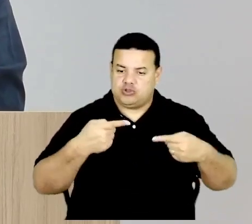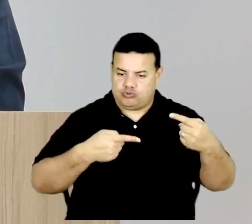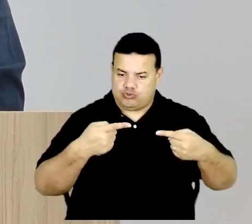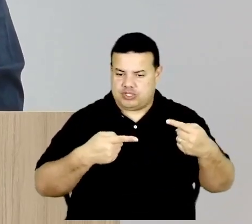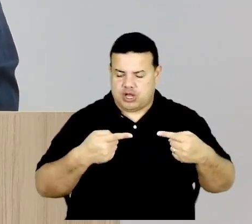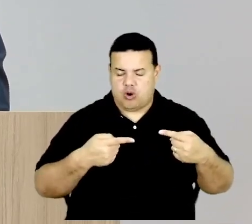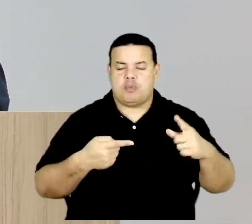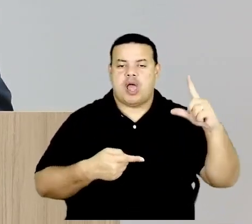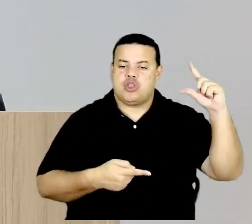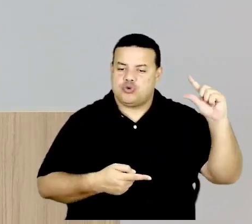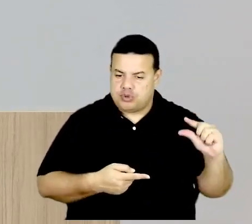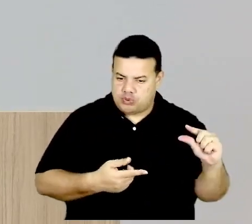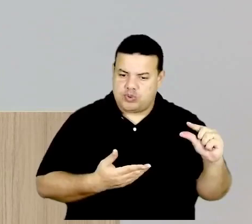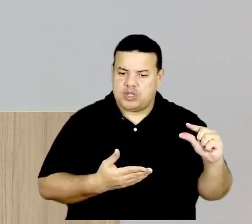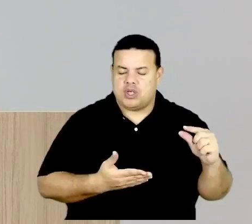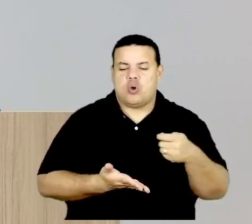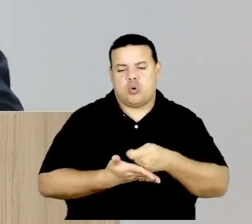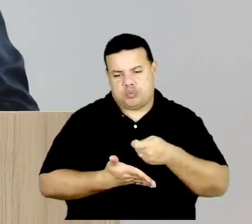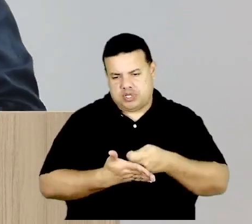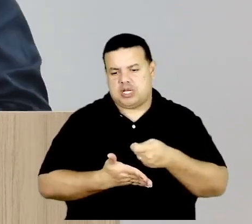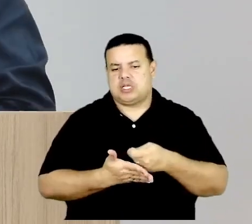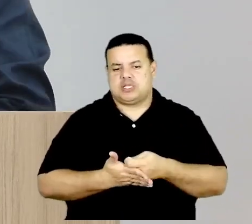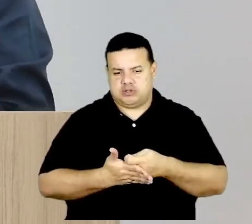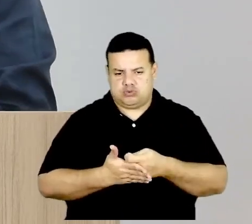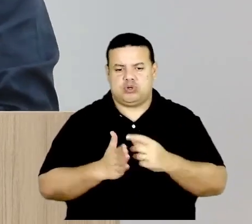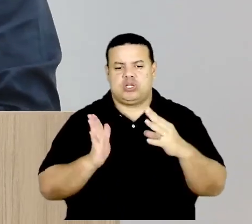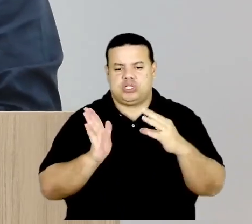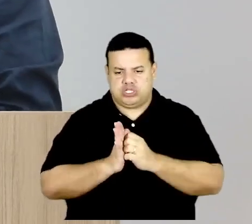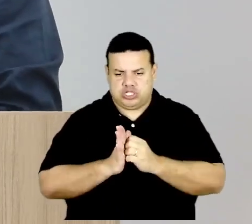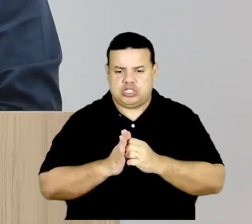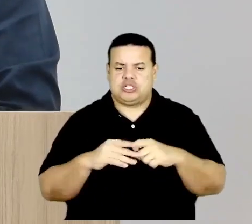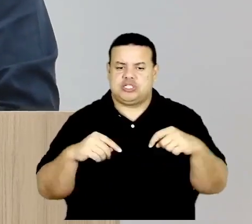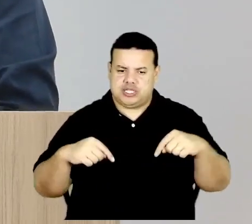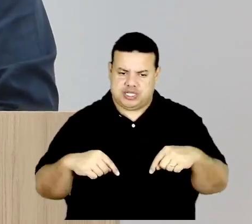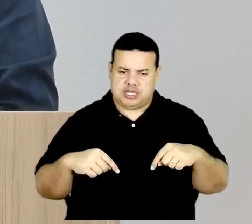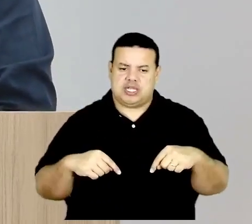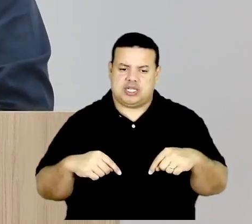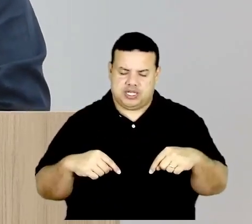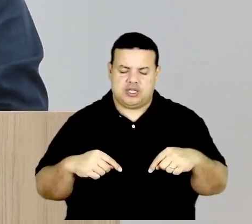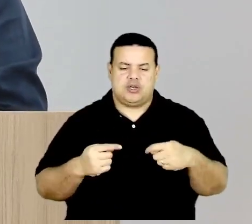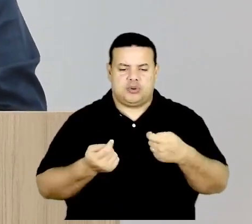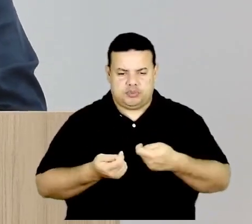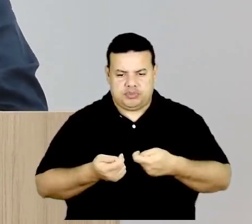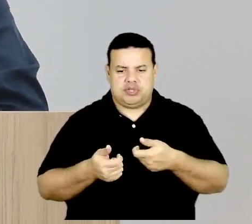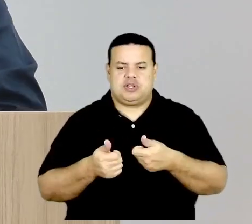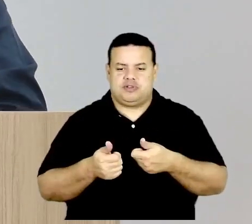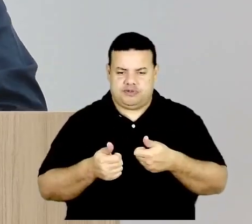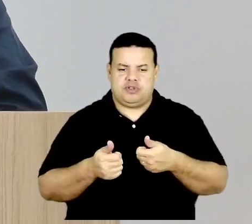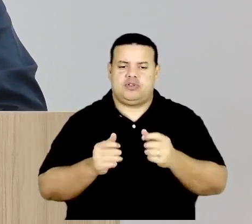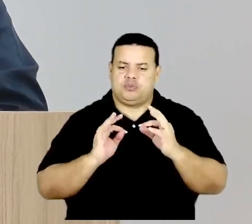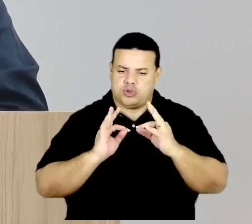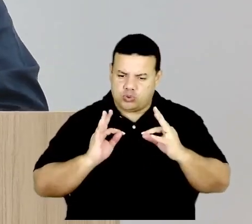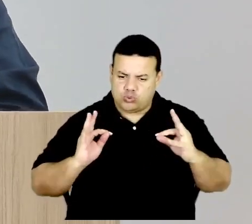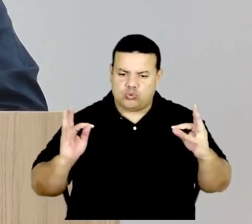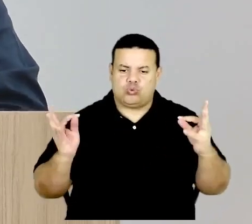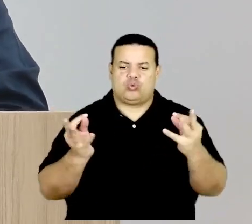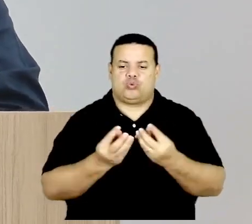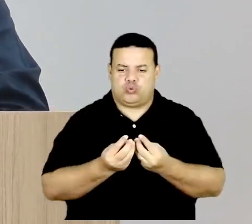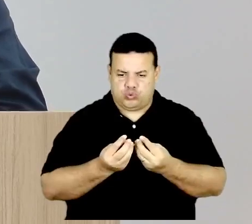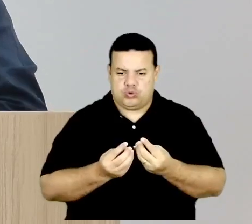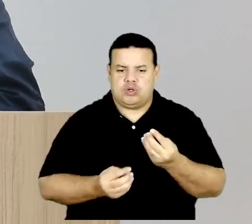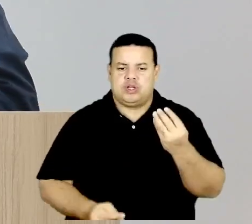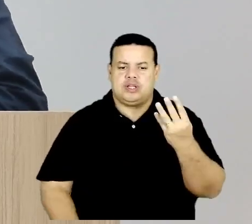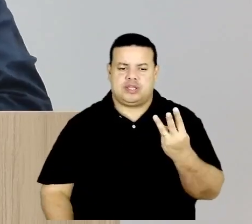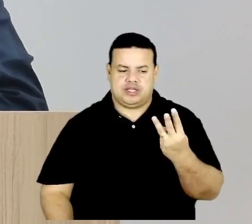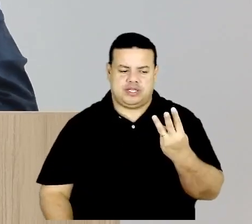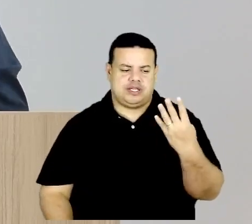tenho obrigação de registrar aqui que essa esse benefício seja estendido aos quase 34.000